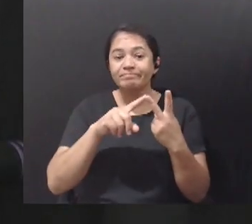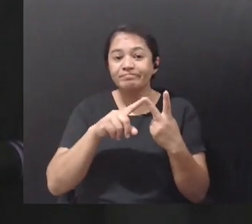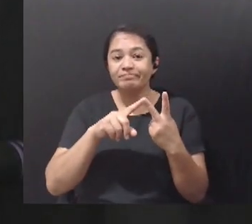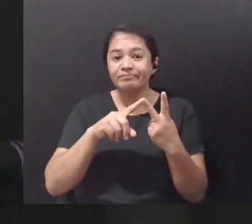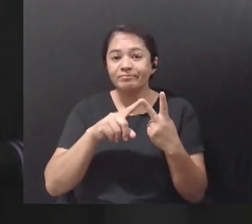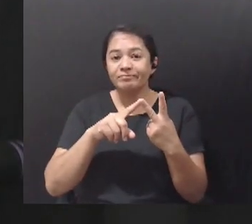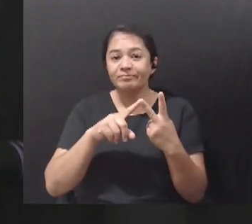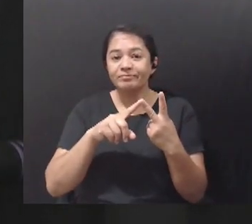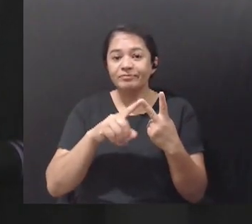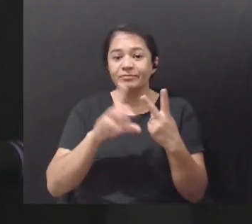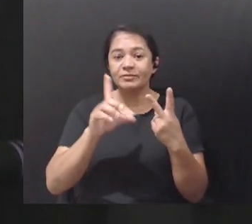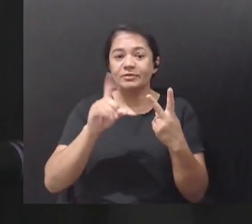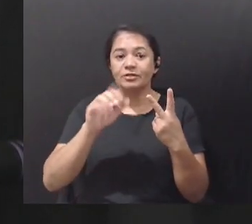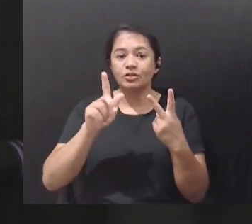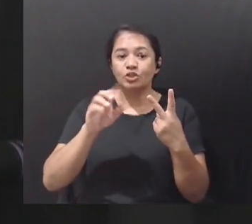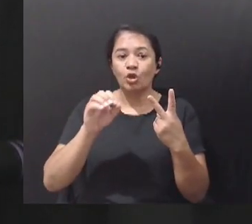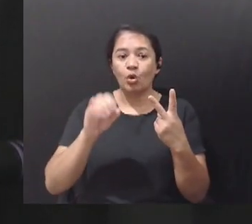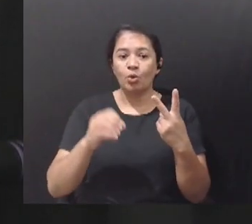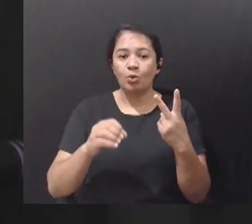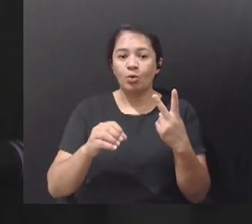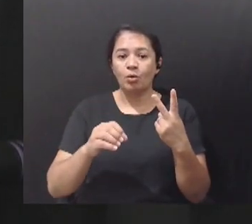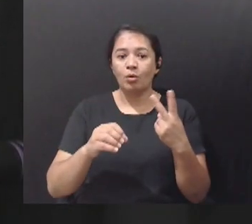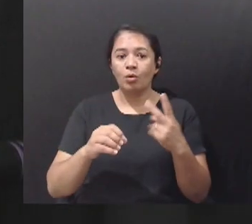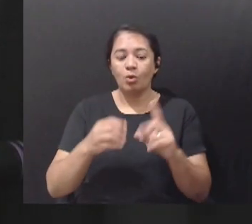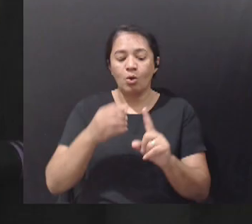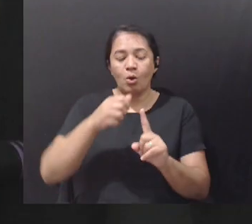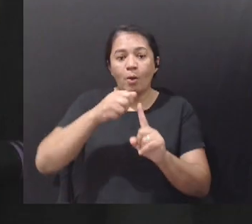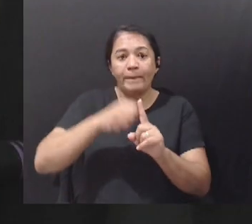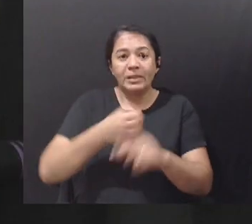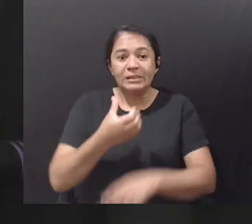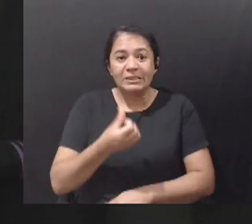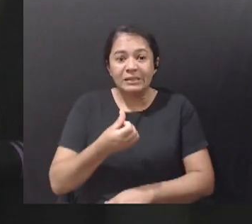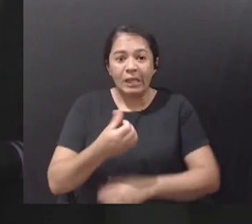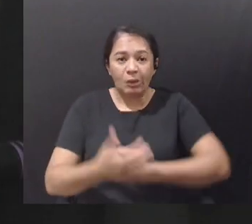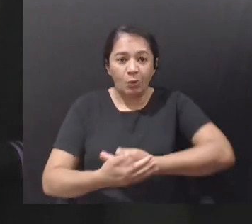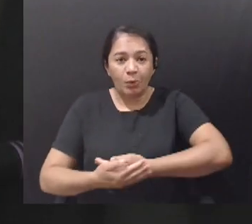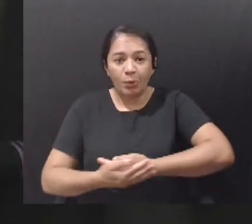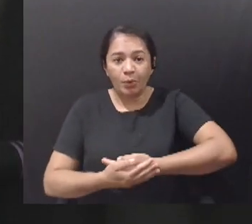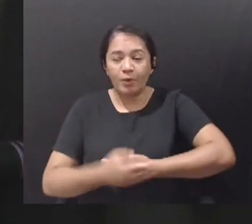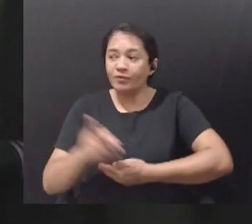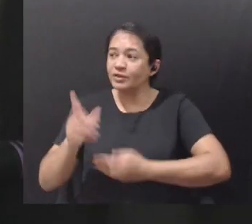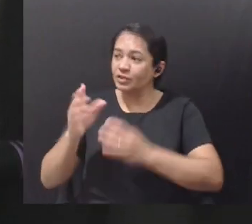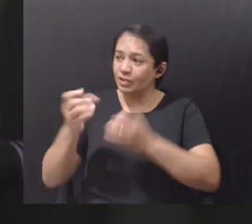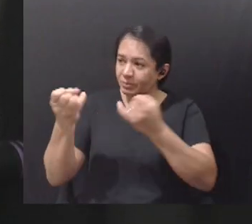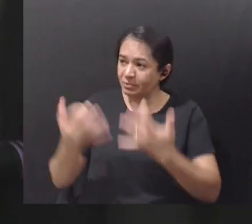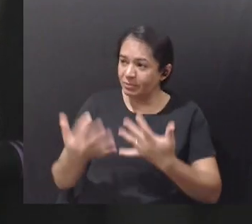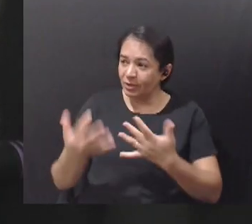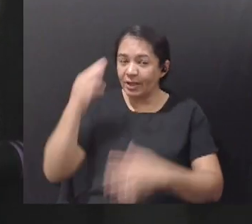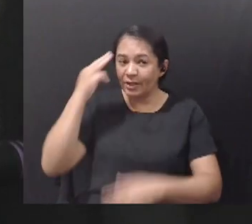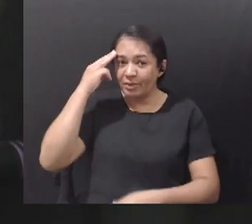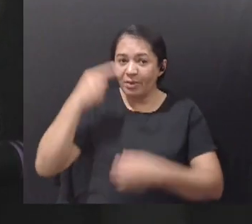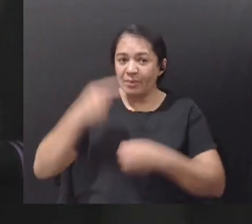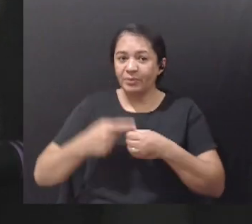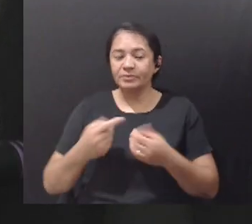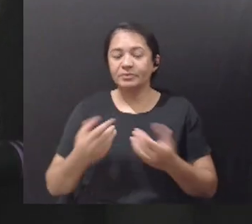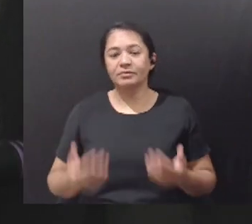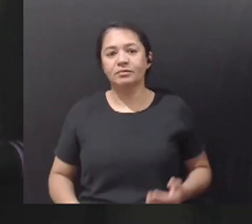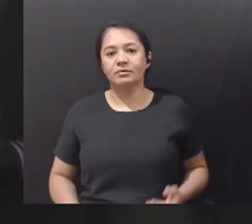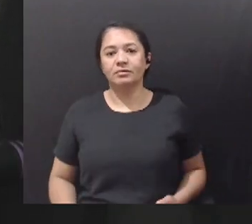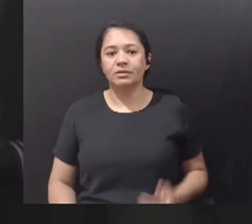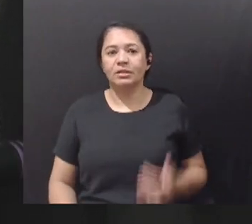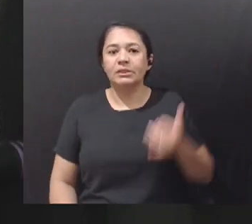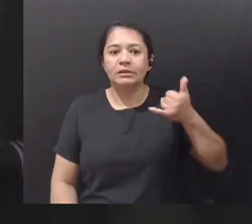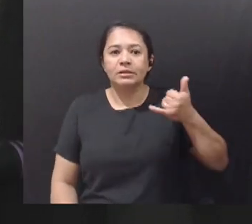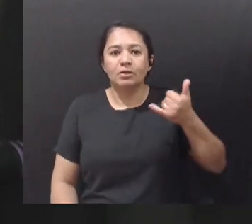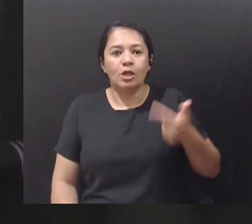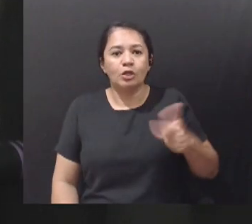Dioguinho com 6 meses. Isso porque você me contou lá no Memórias da Cidade que, gente, não tinha celular, não tinha nada. Nesse